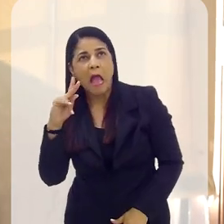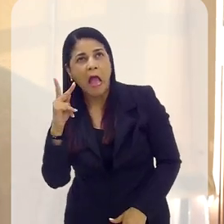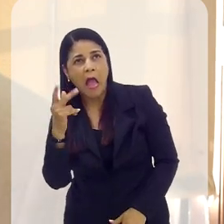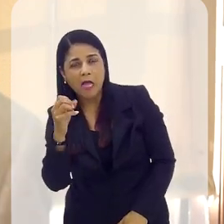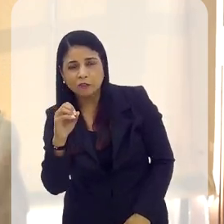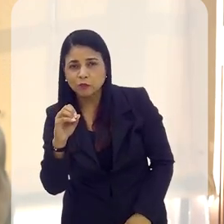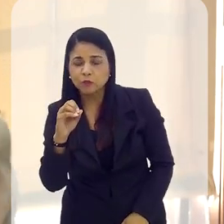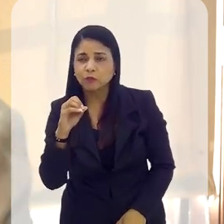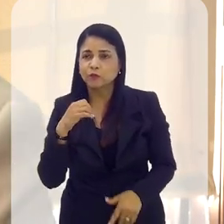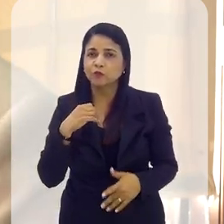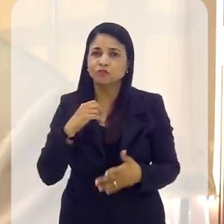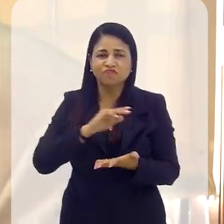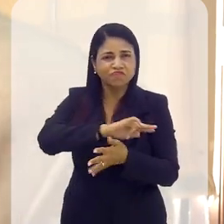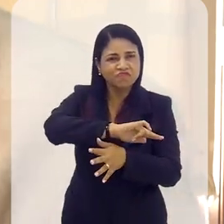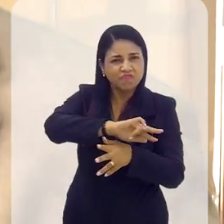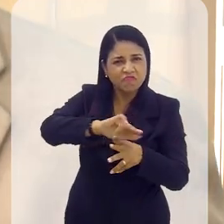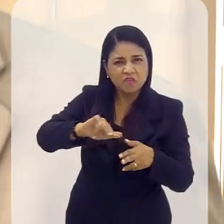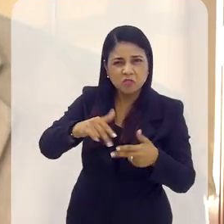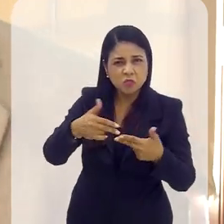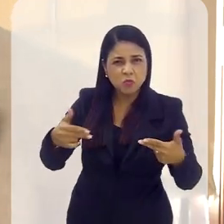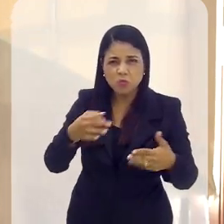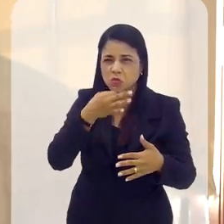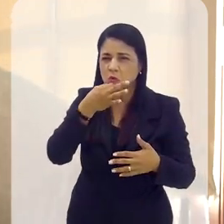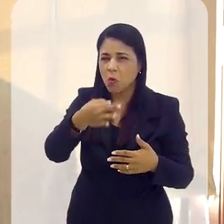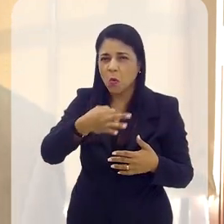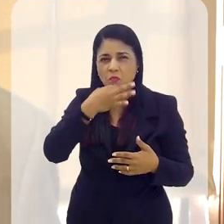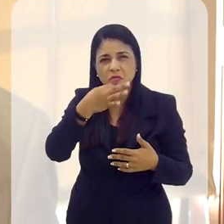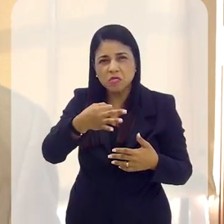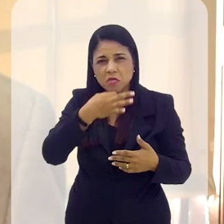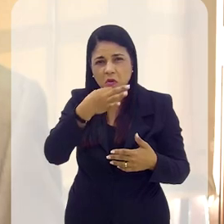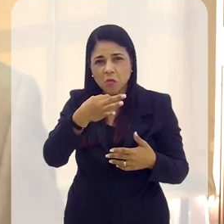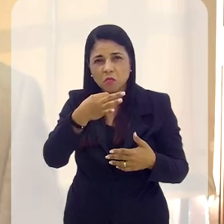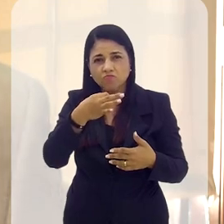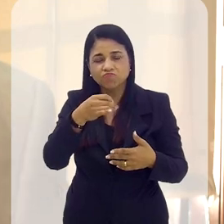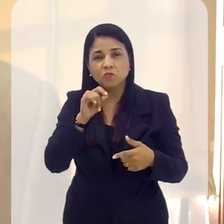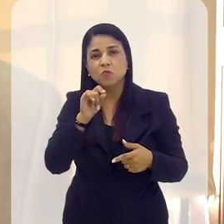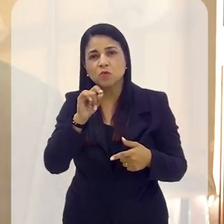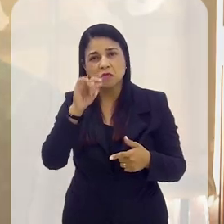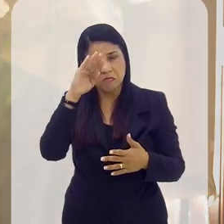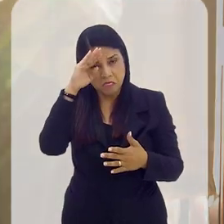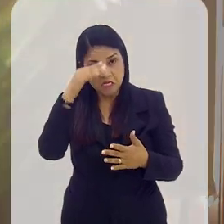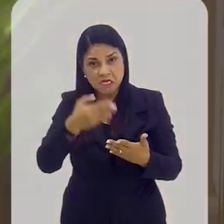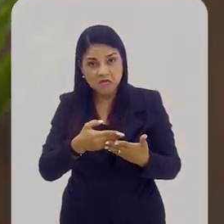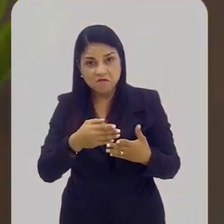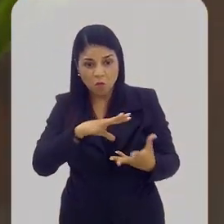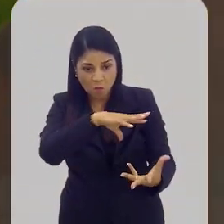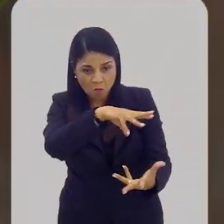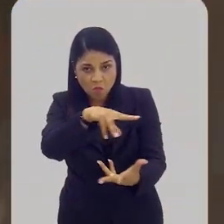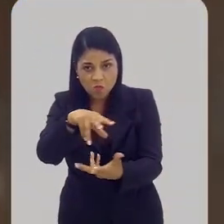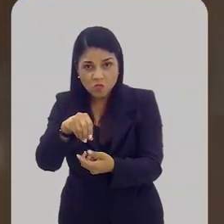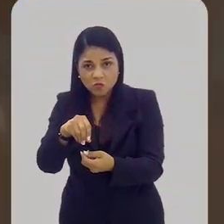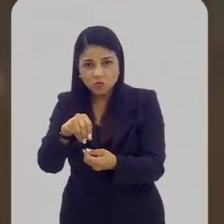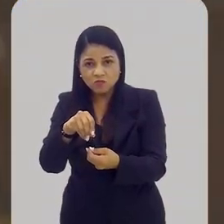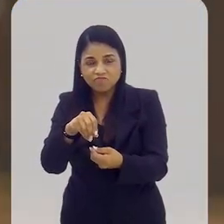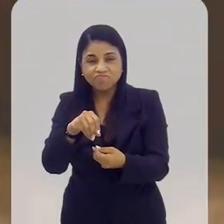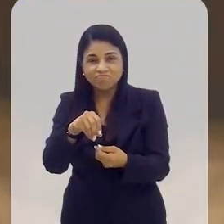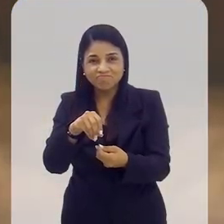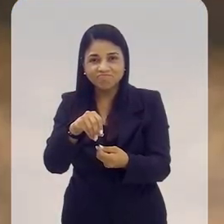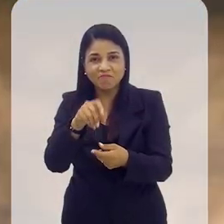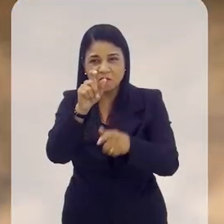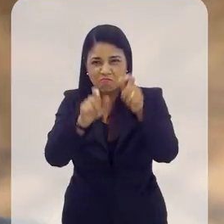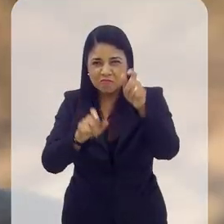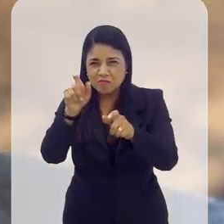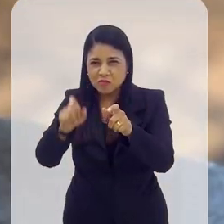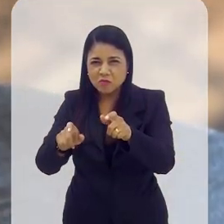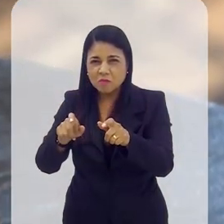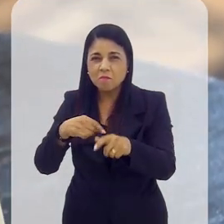achismos, tantas adversidades, tantas opiniões. E o incrível neste mundo que algumas pessoas acreditam